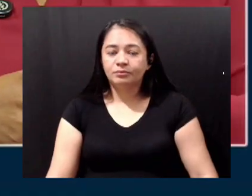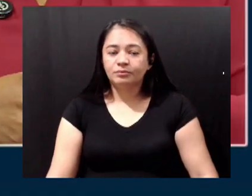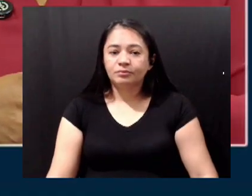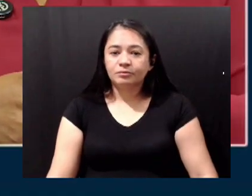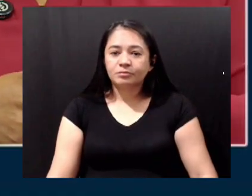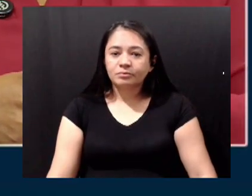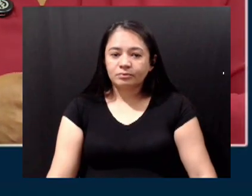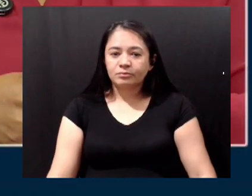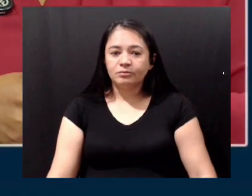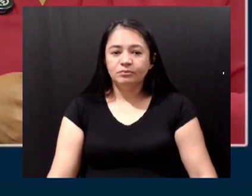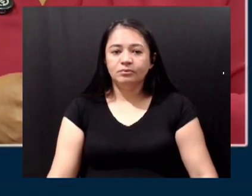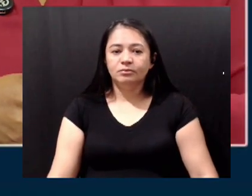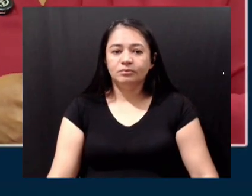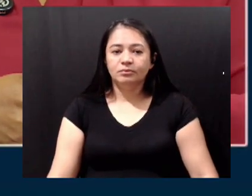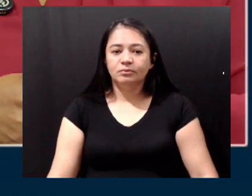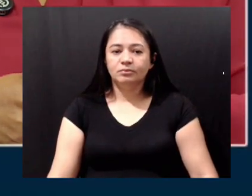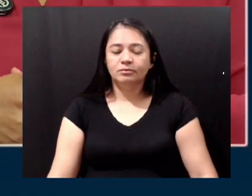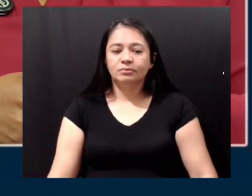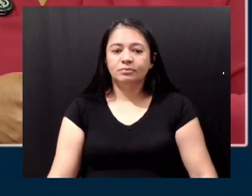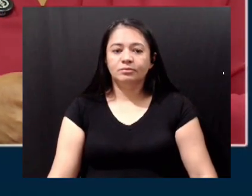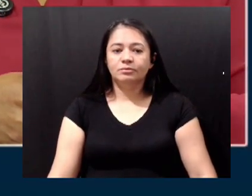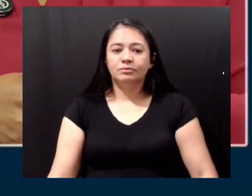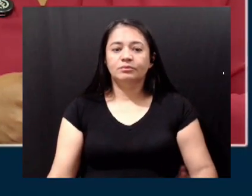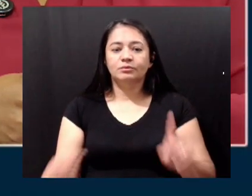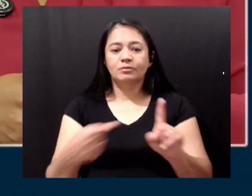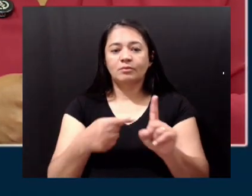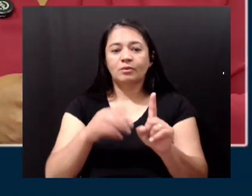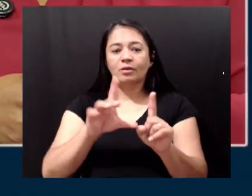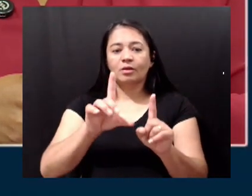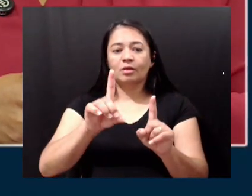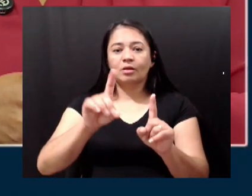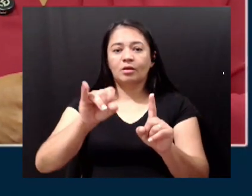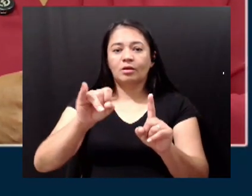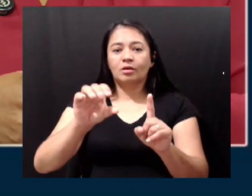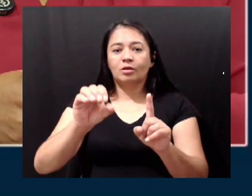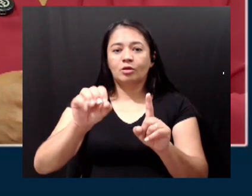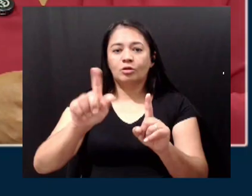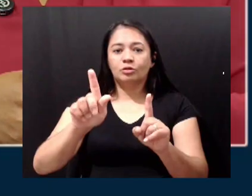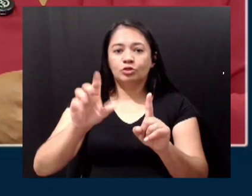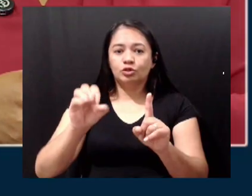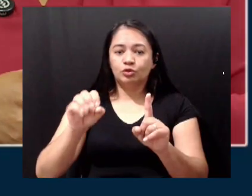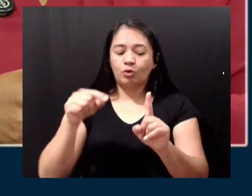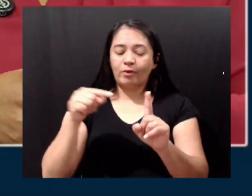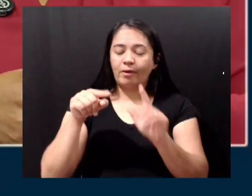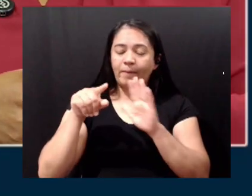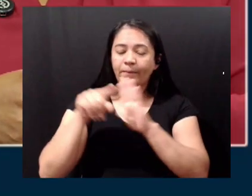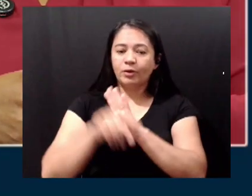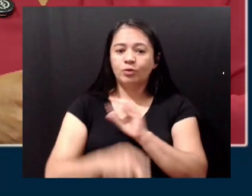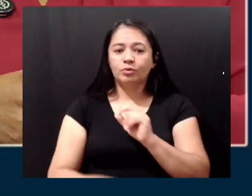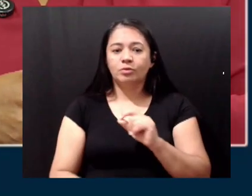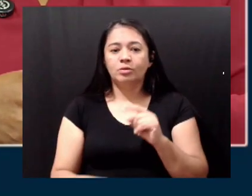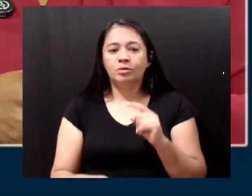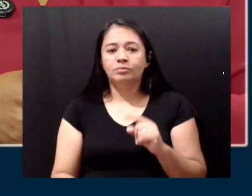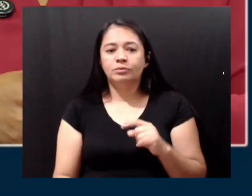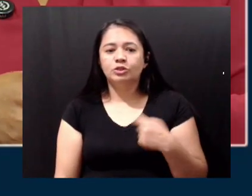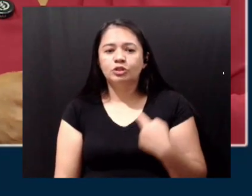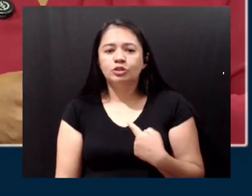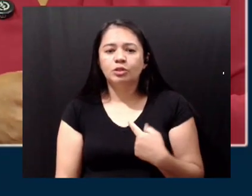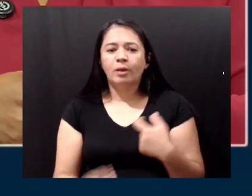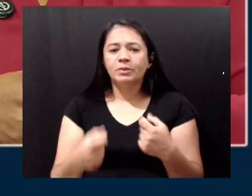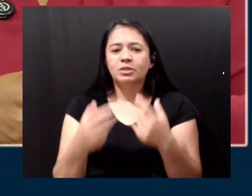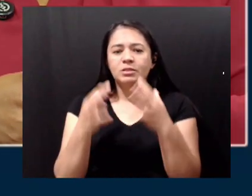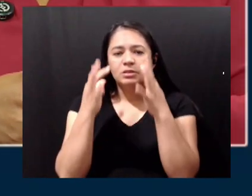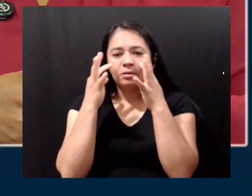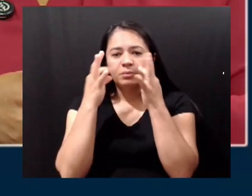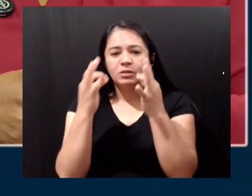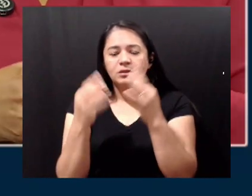tela, produção. O Diogo Oliveira, do Jardim Florence. O que a gente deveria observar antes de tomar qualquer remédio